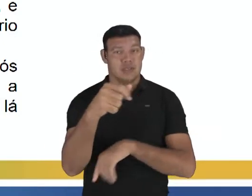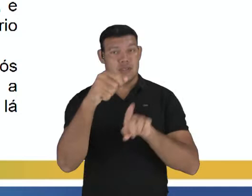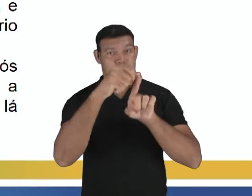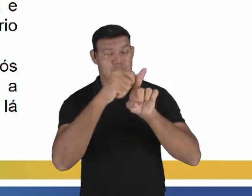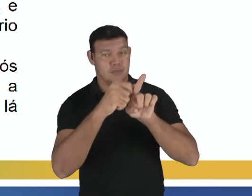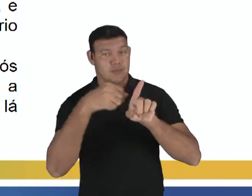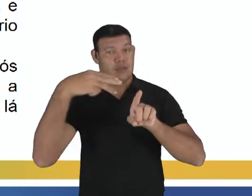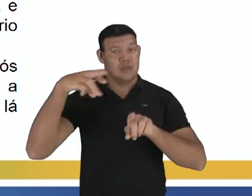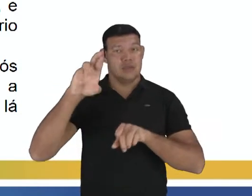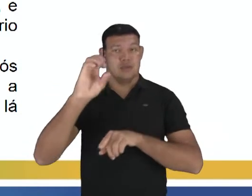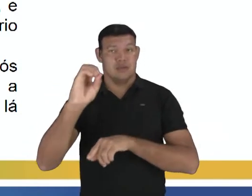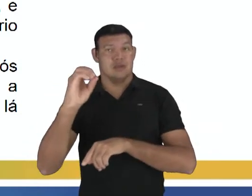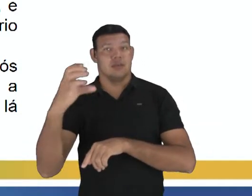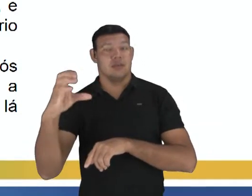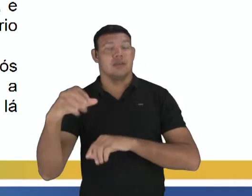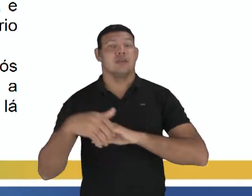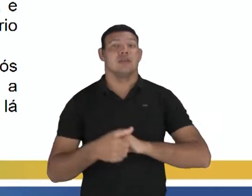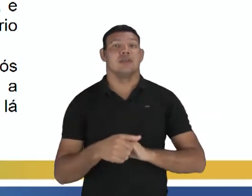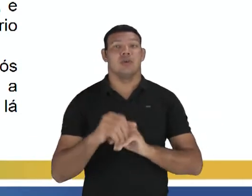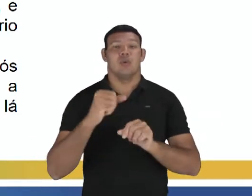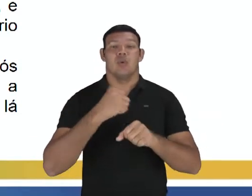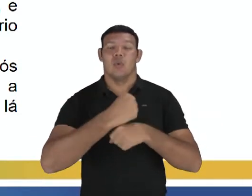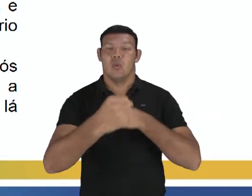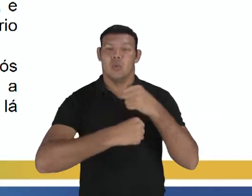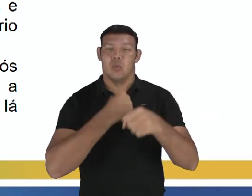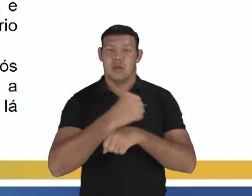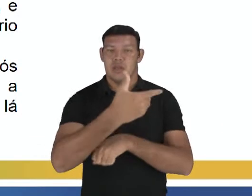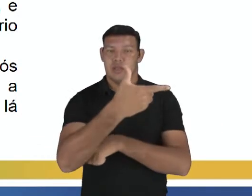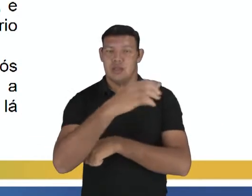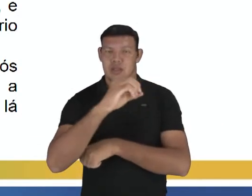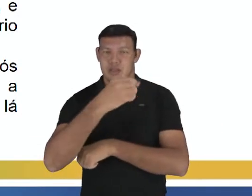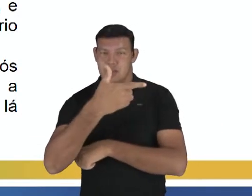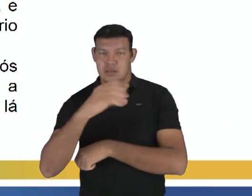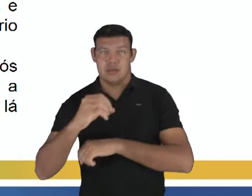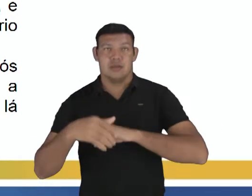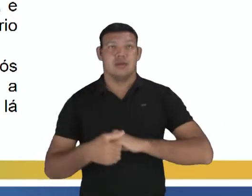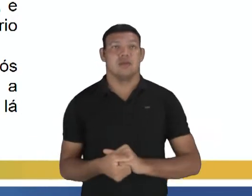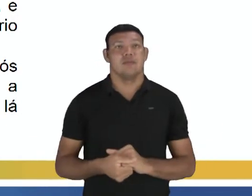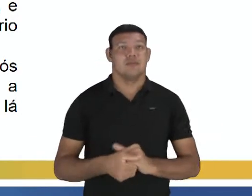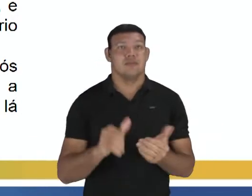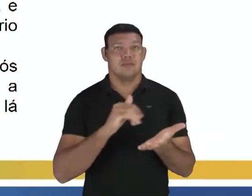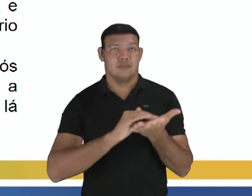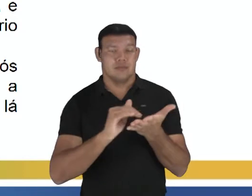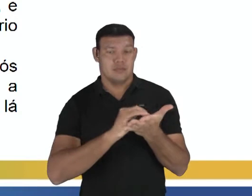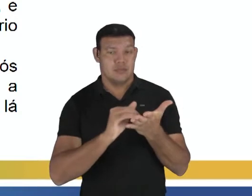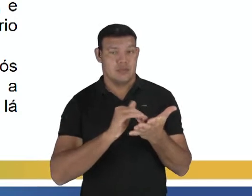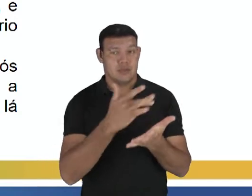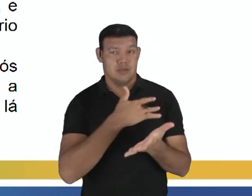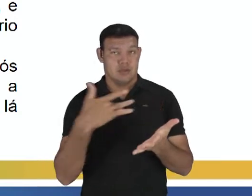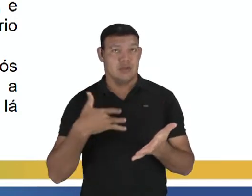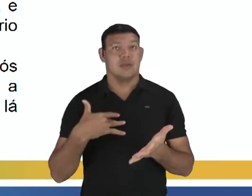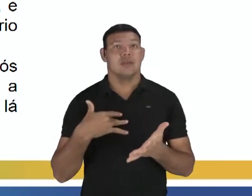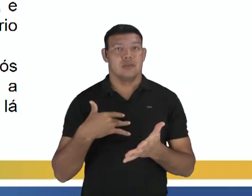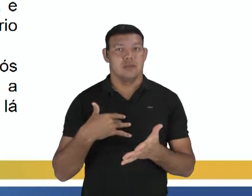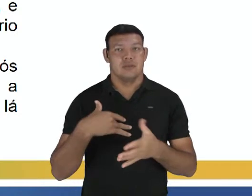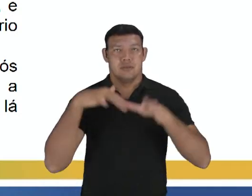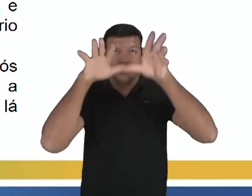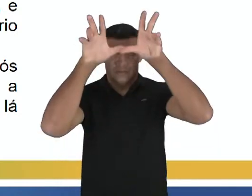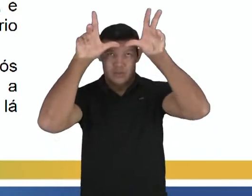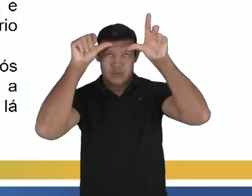17/3/2020. Isso é muito importante. Agora vamos à leitura. A Secretaria de Saúde do Acre, a